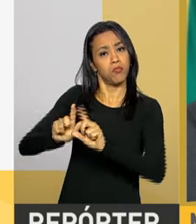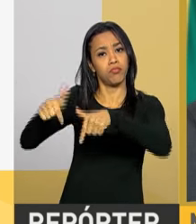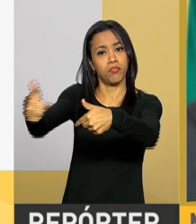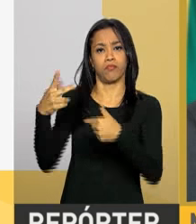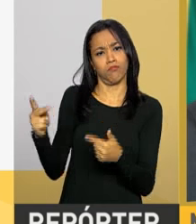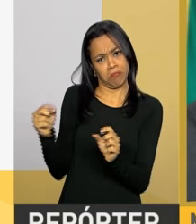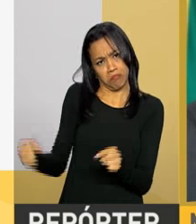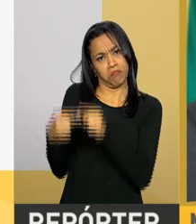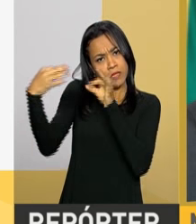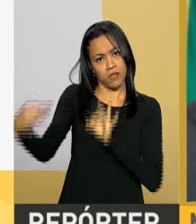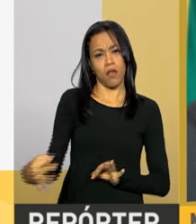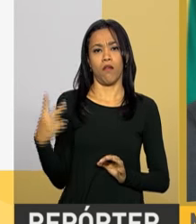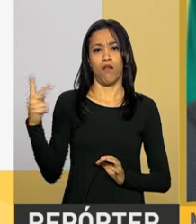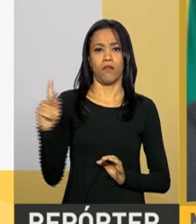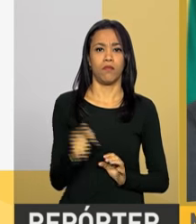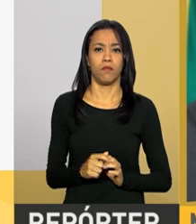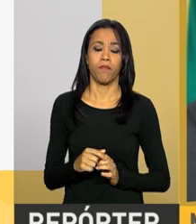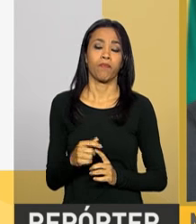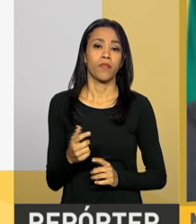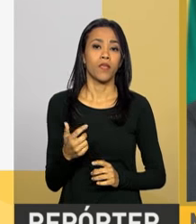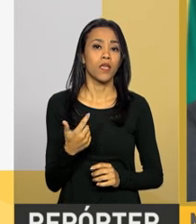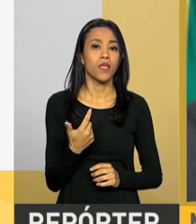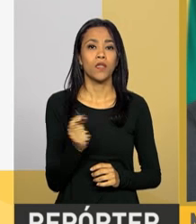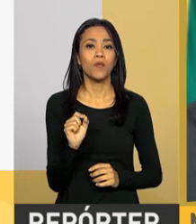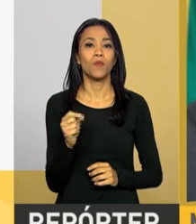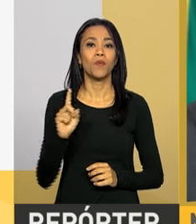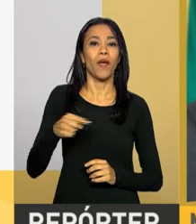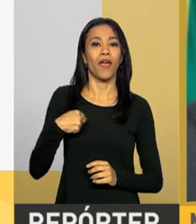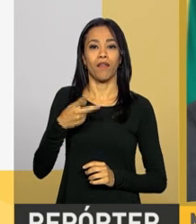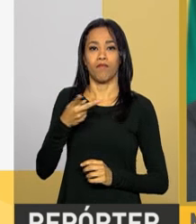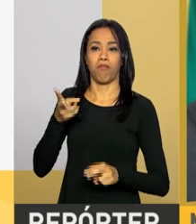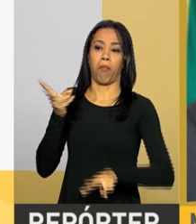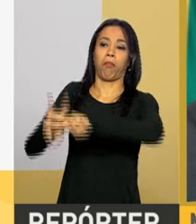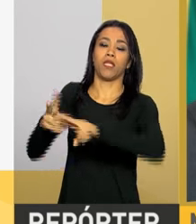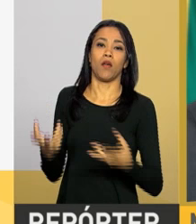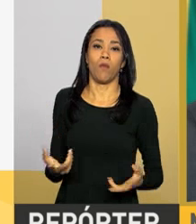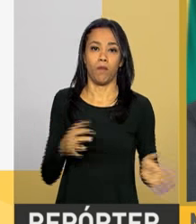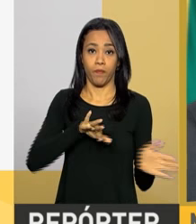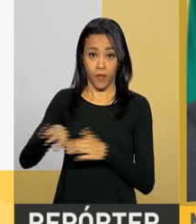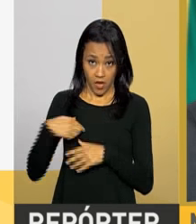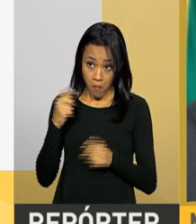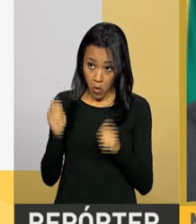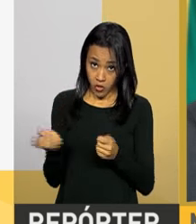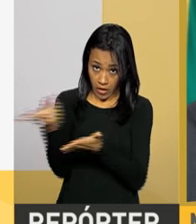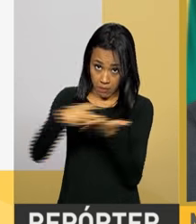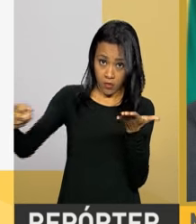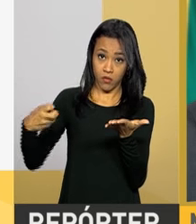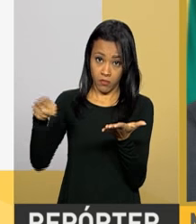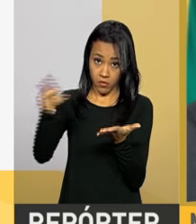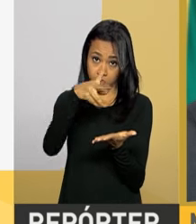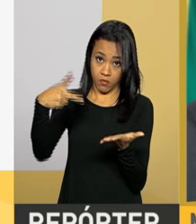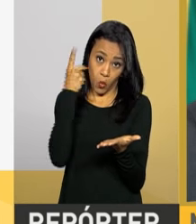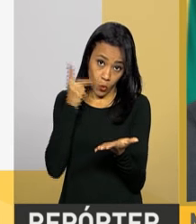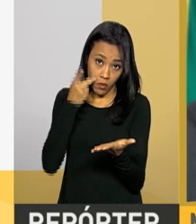adequadamente entendeu que não era o caso de nesse momento decretar a prisão é um exagero falar em pachman dele Presidente Eu acho que eu acho que